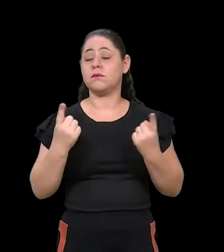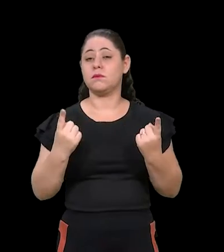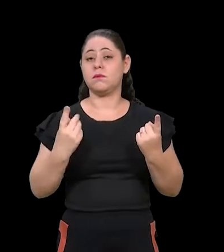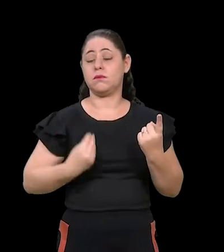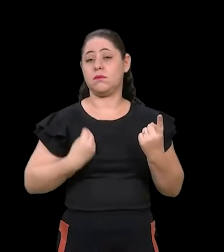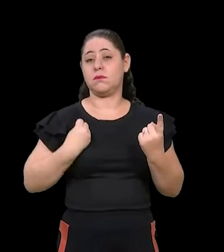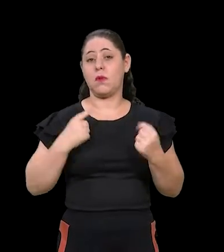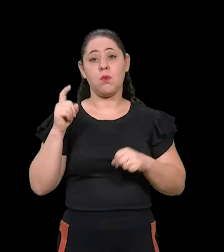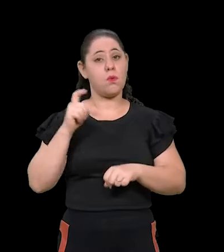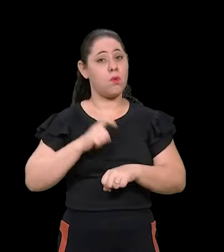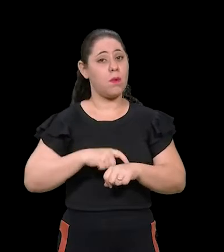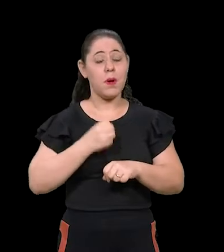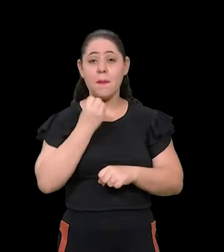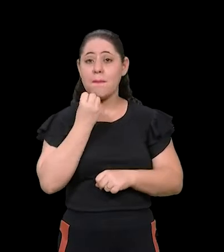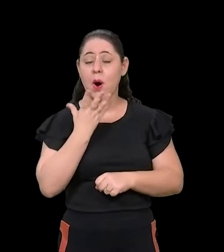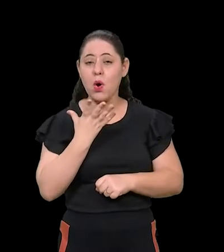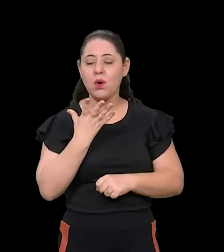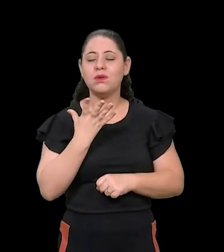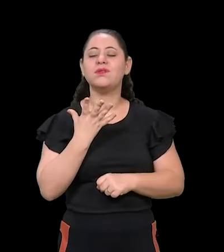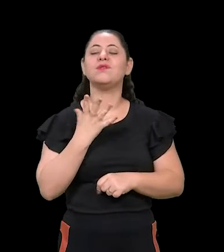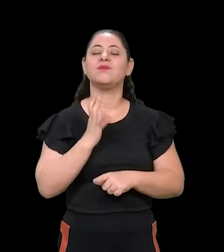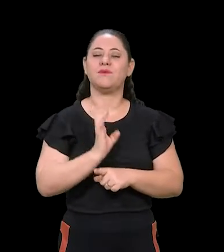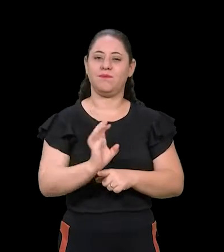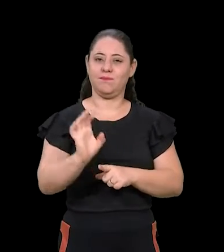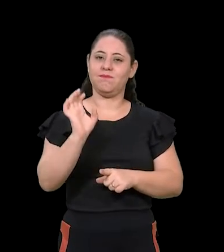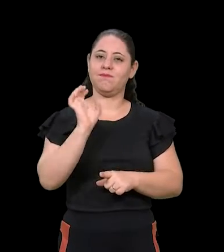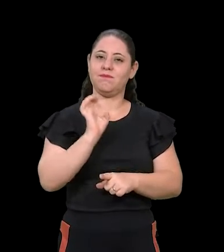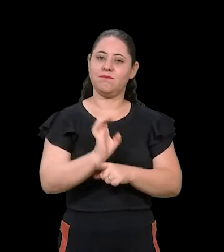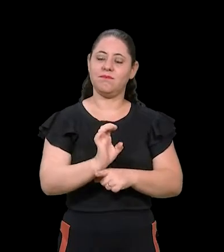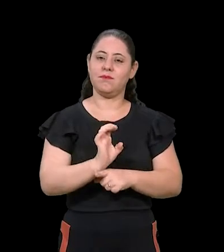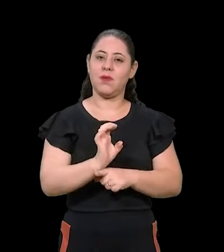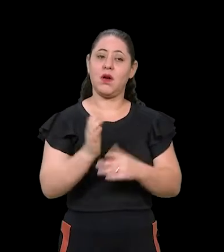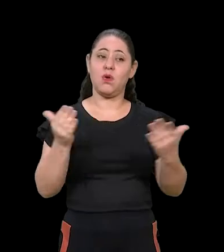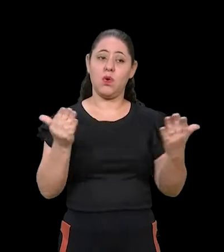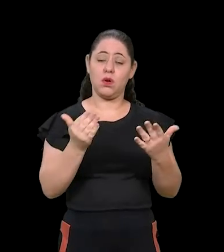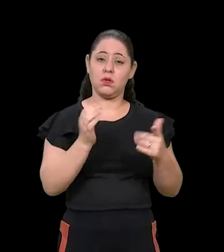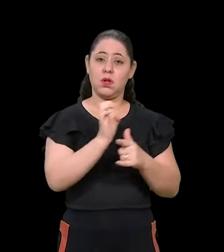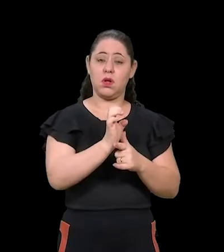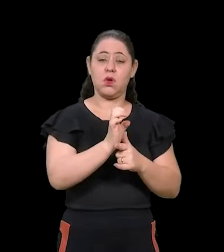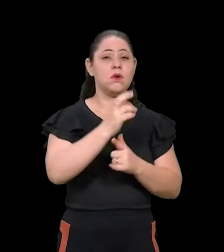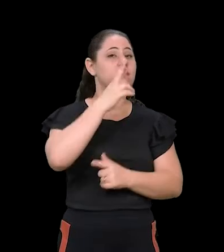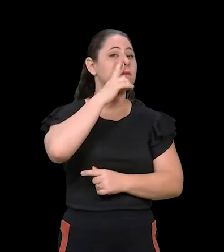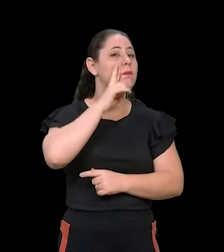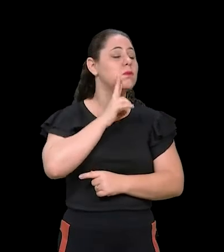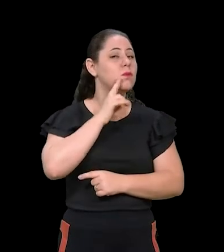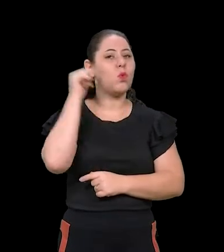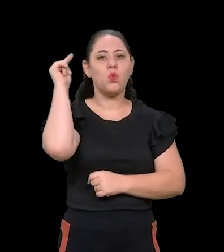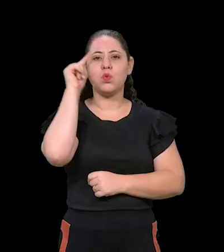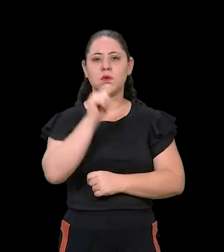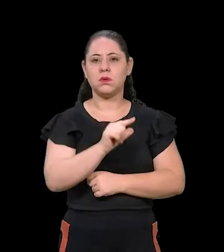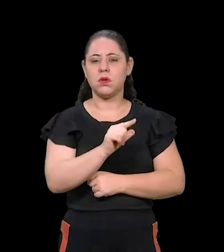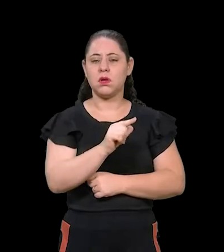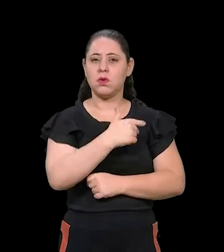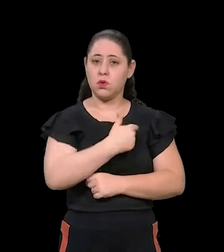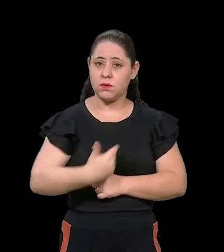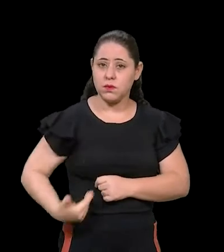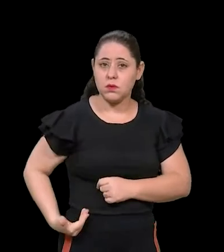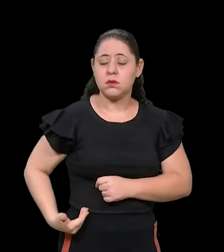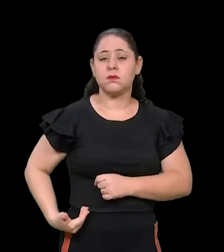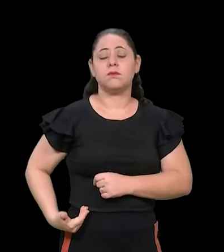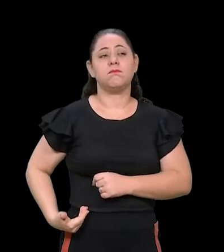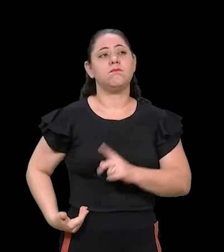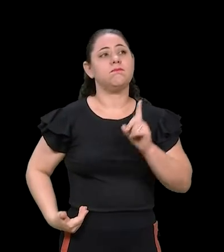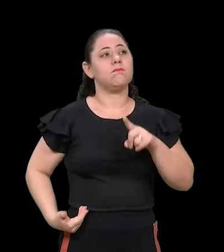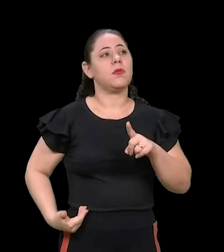Mas a gente vive, acho que, um momento muito bom no Estado, né? E aí colocando o Estado, né? O Eduardo Riedel, eu acho que o governador